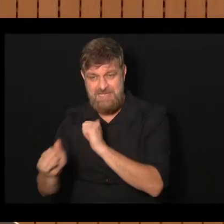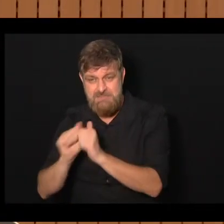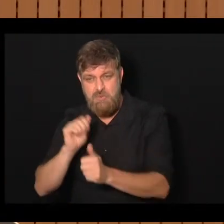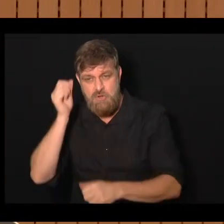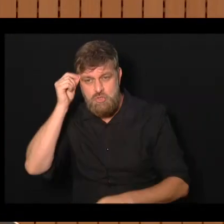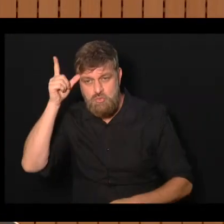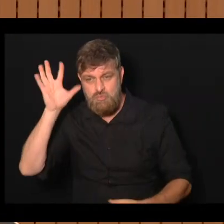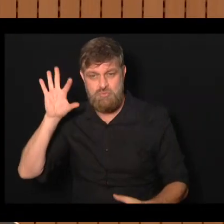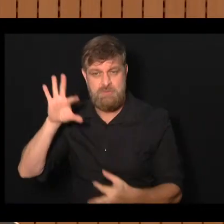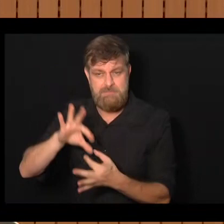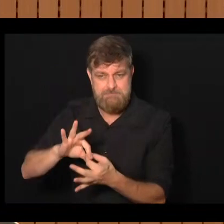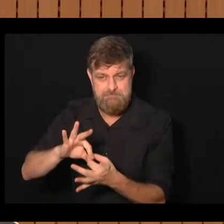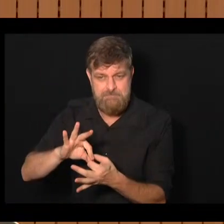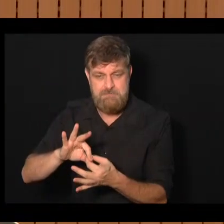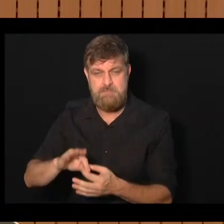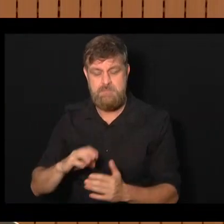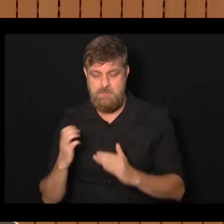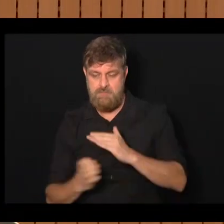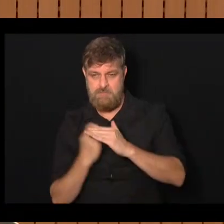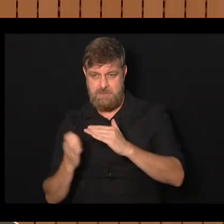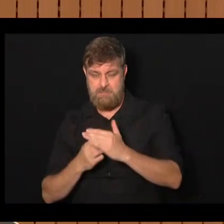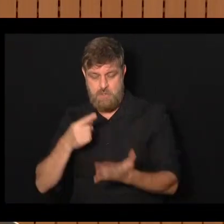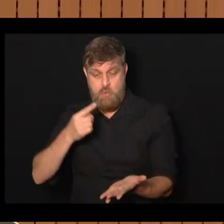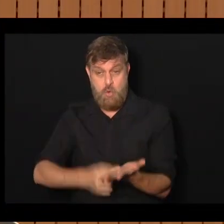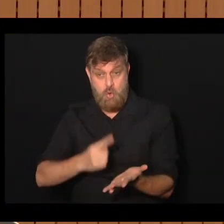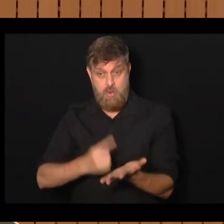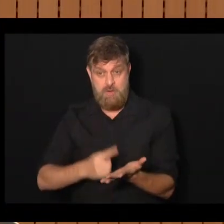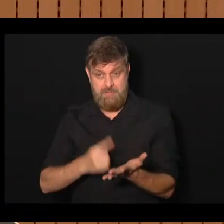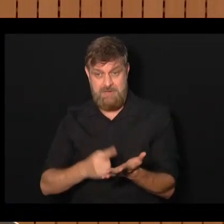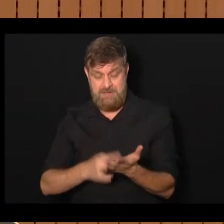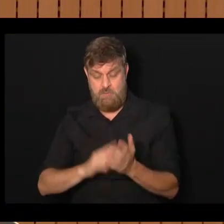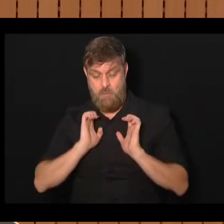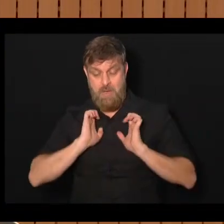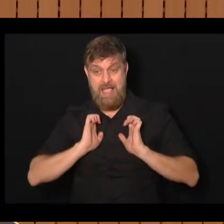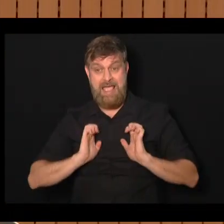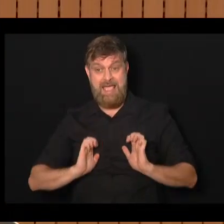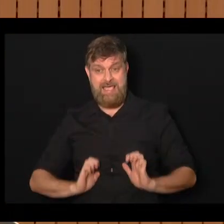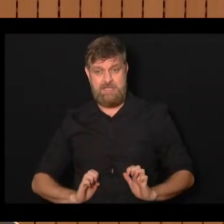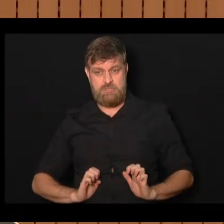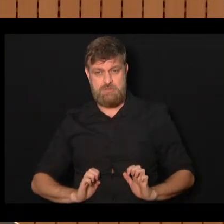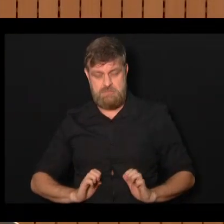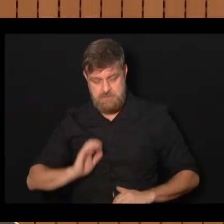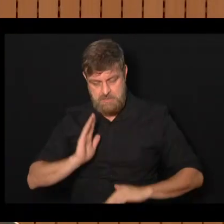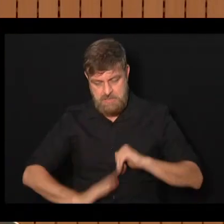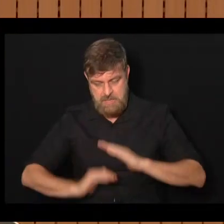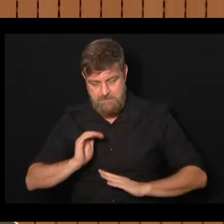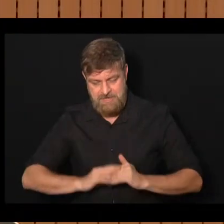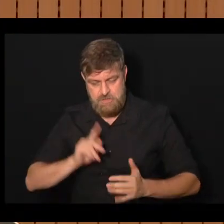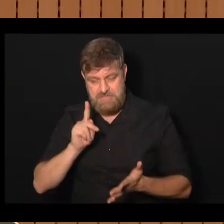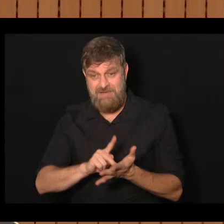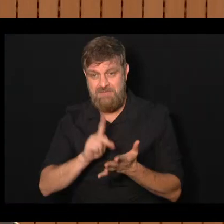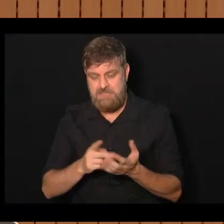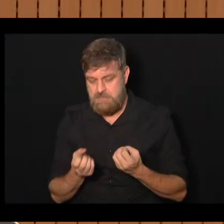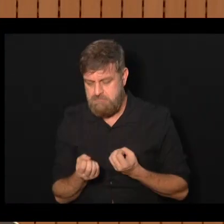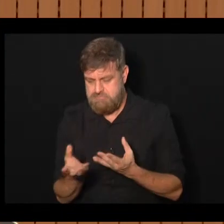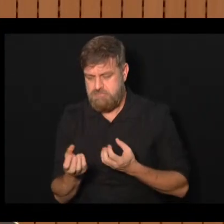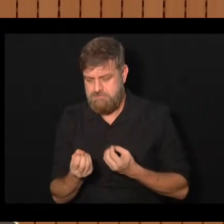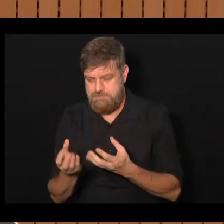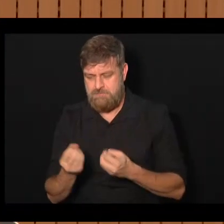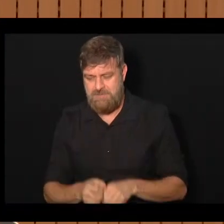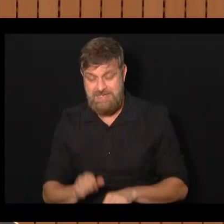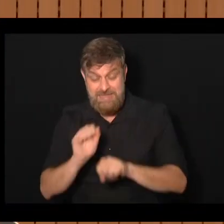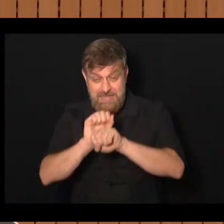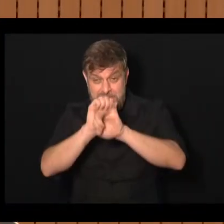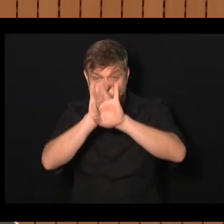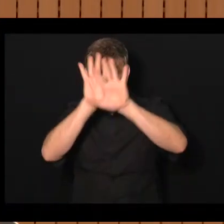cultura. É uma empresa comprometida com os princípios éticos no exercício da verdade e com